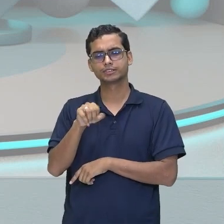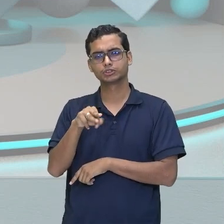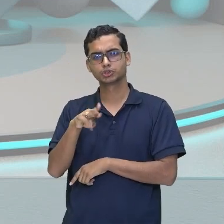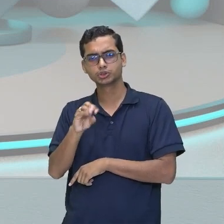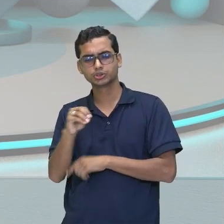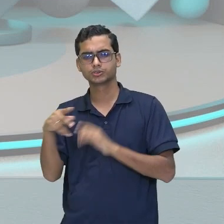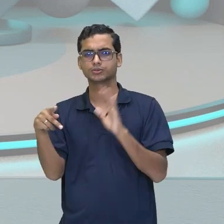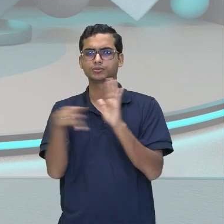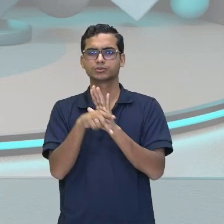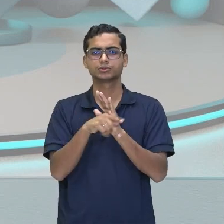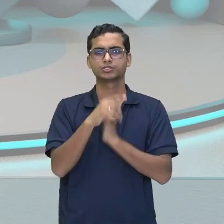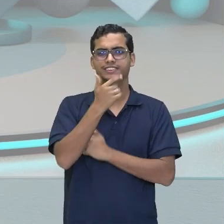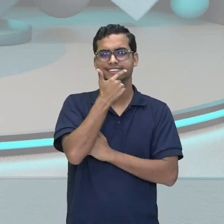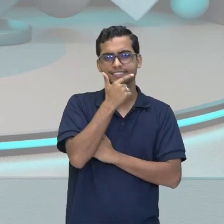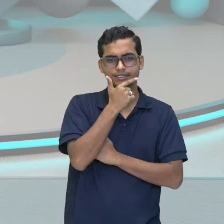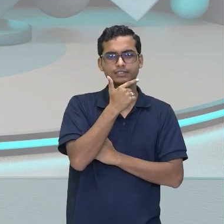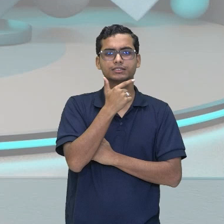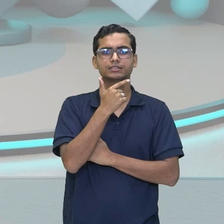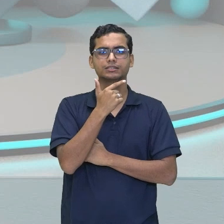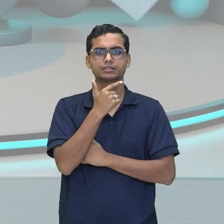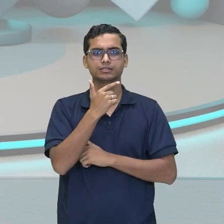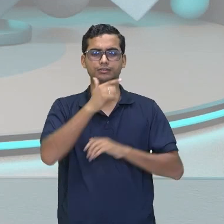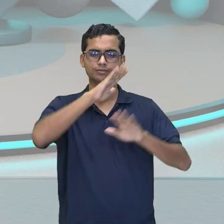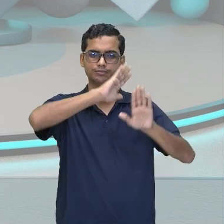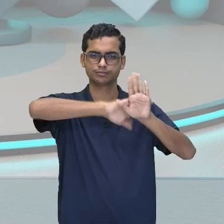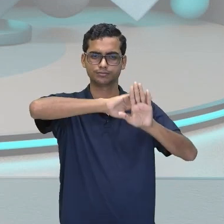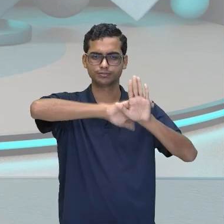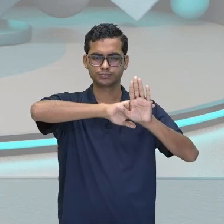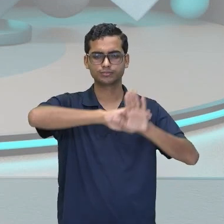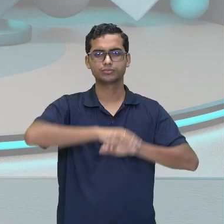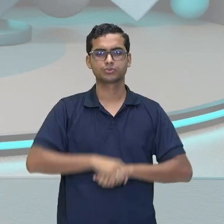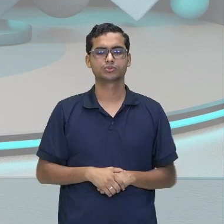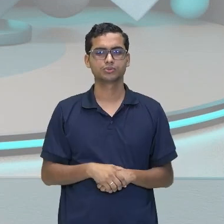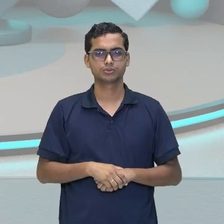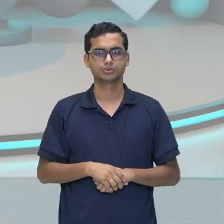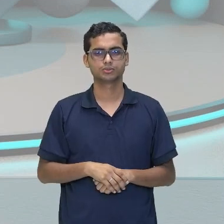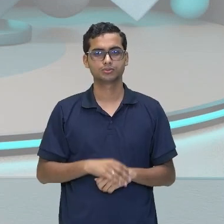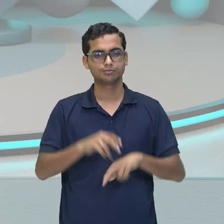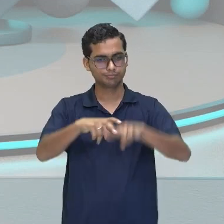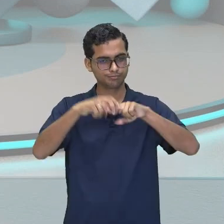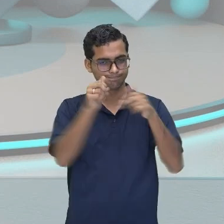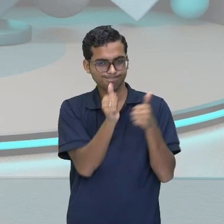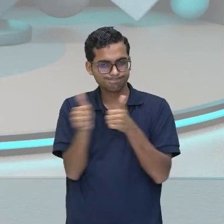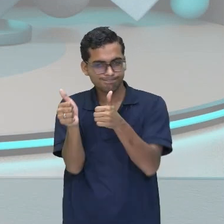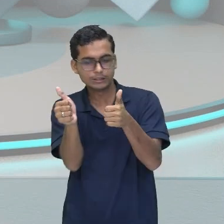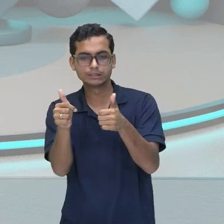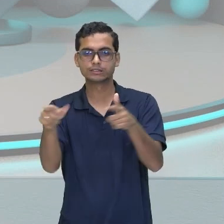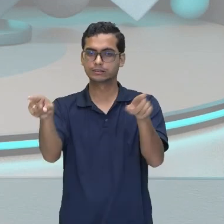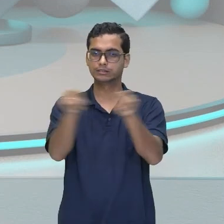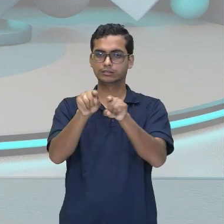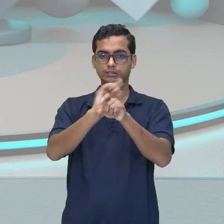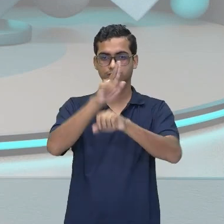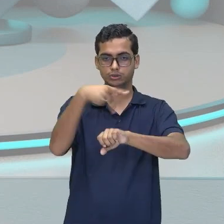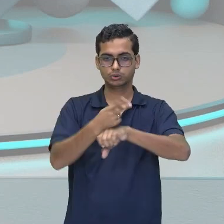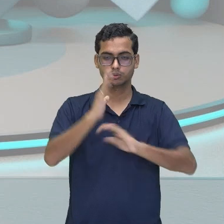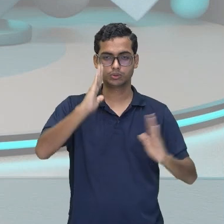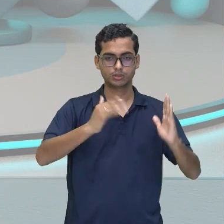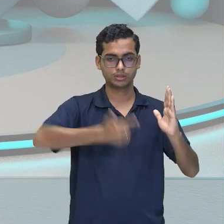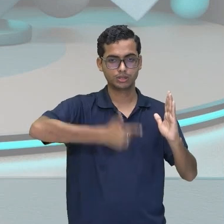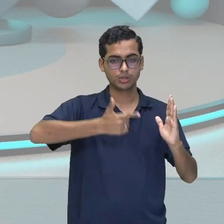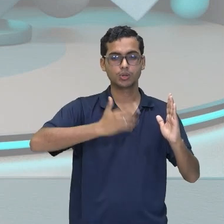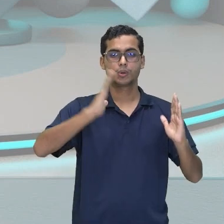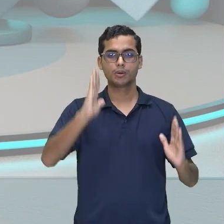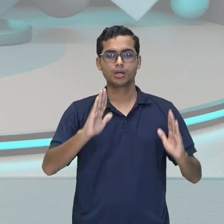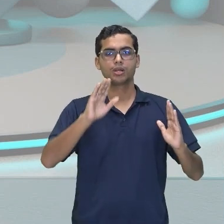profano. Por isso que ele foi perseguido, né? A segunda corresponde ao período lírico, quando